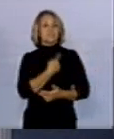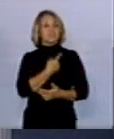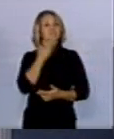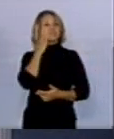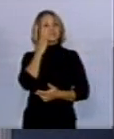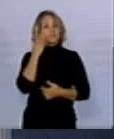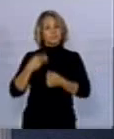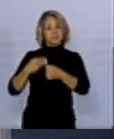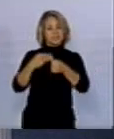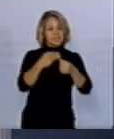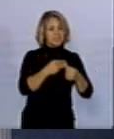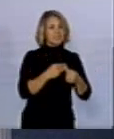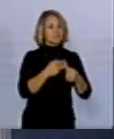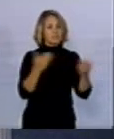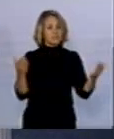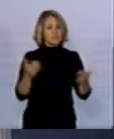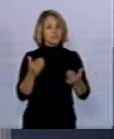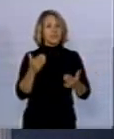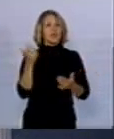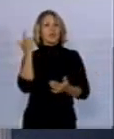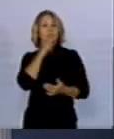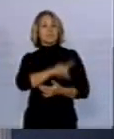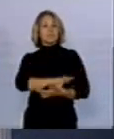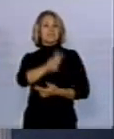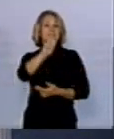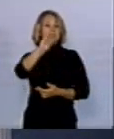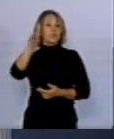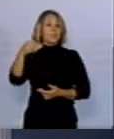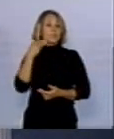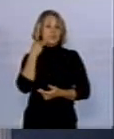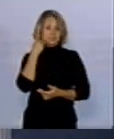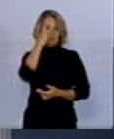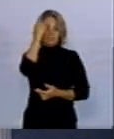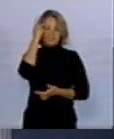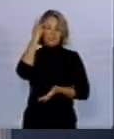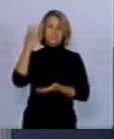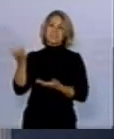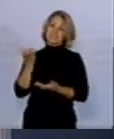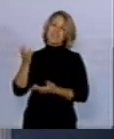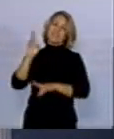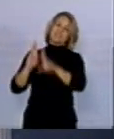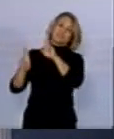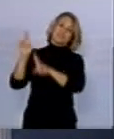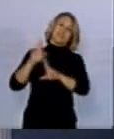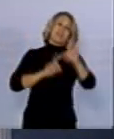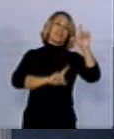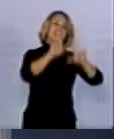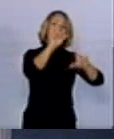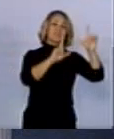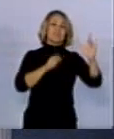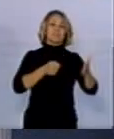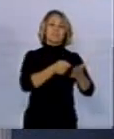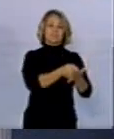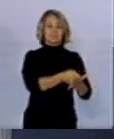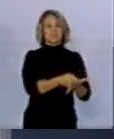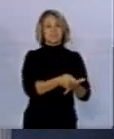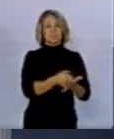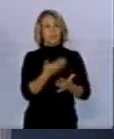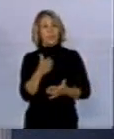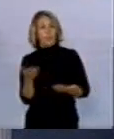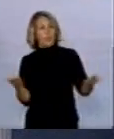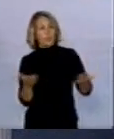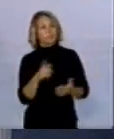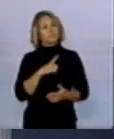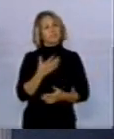municípios, inclusive os atendidos, chegaríamos a 5 milhões de novos assinantes, sendo que hoje temos em torno de 17 ou 18 milhões, então é